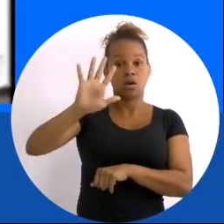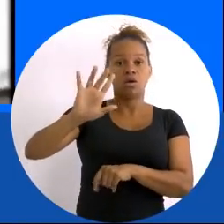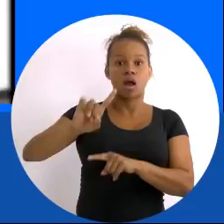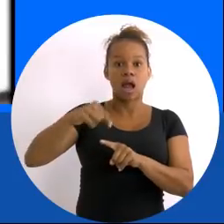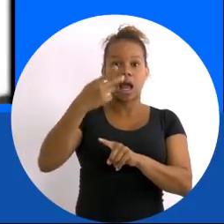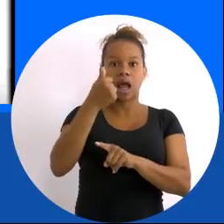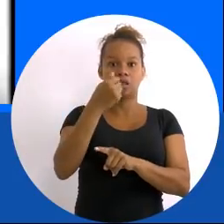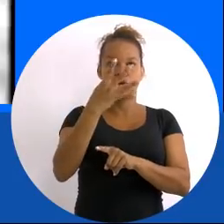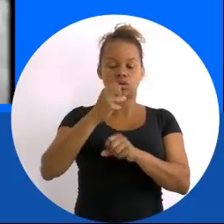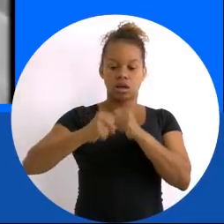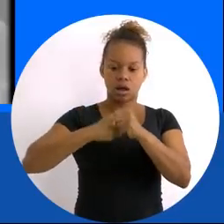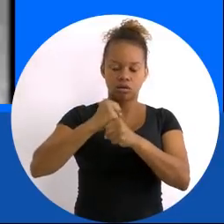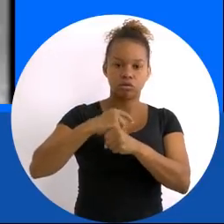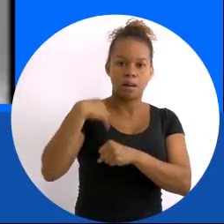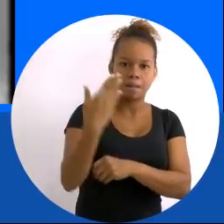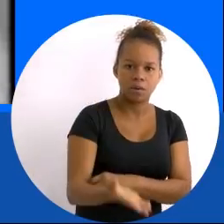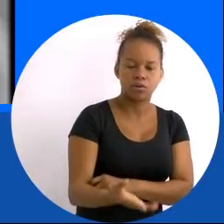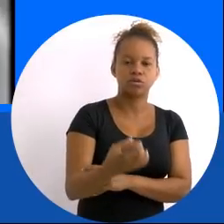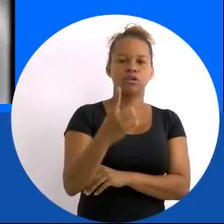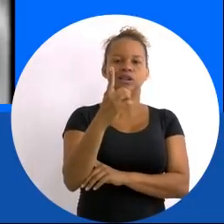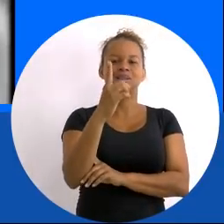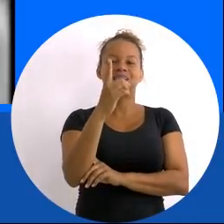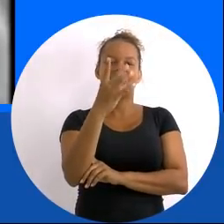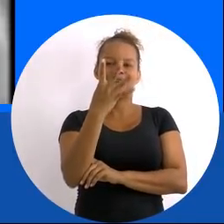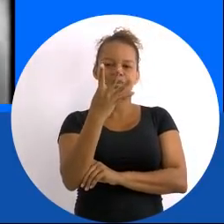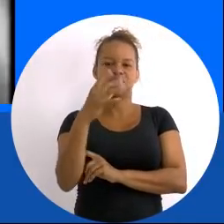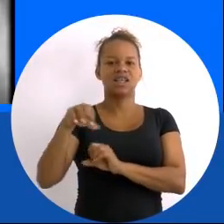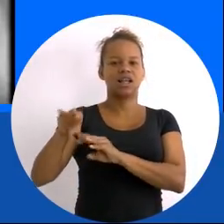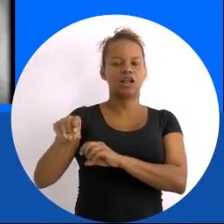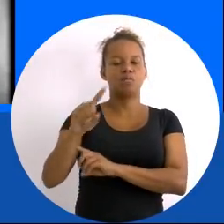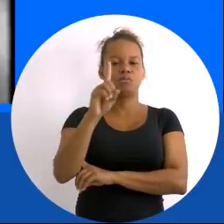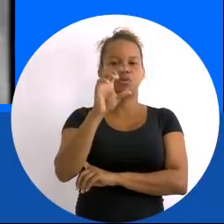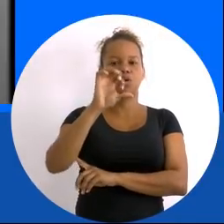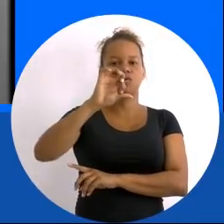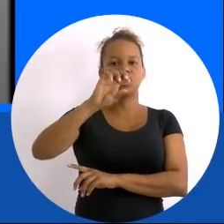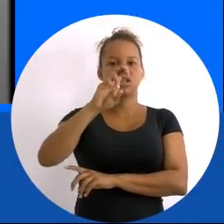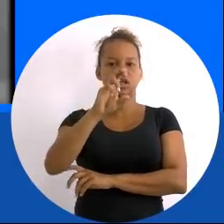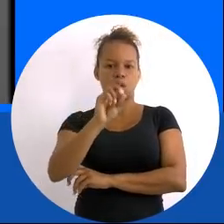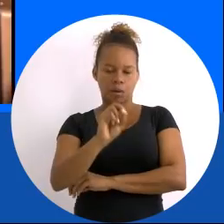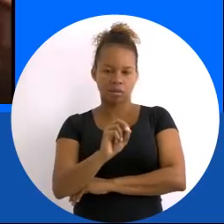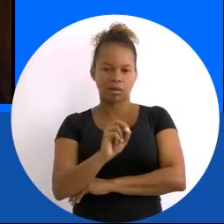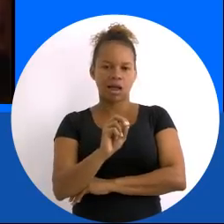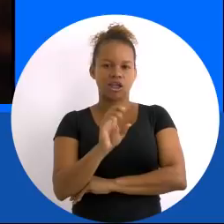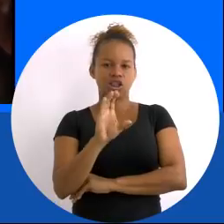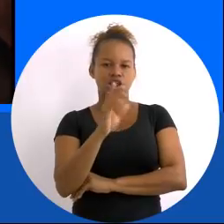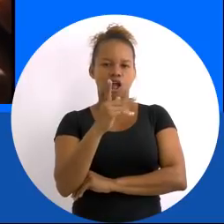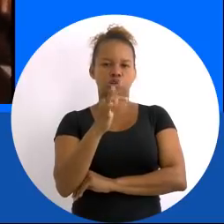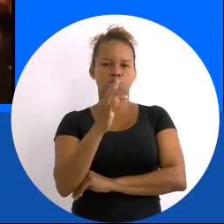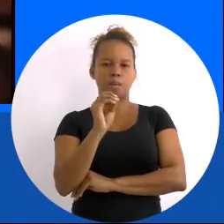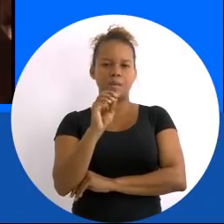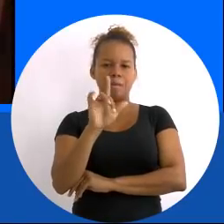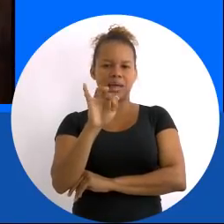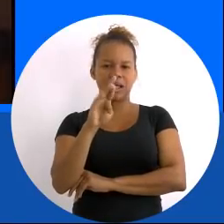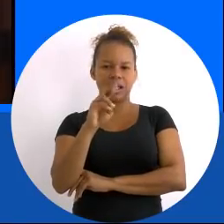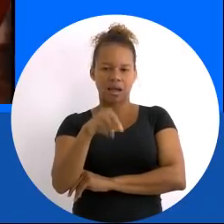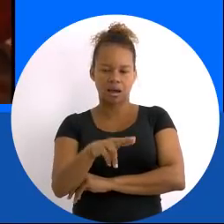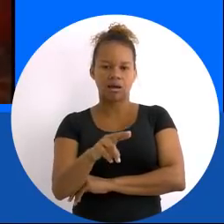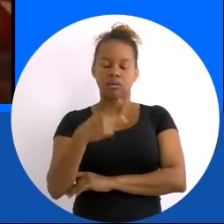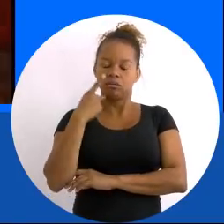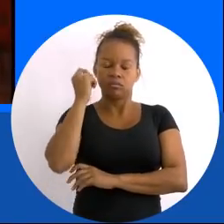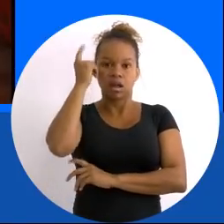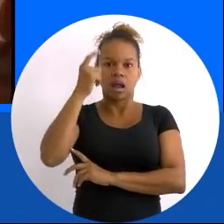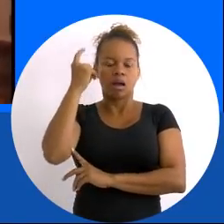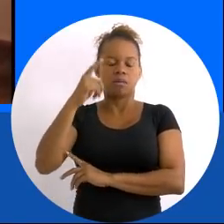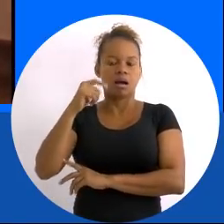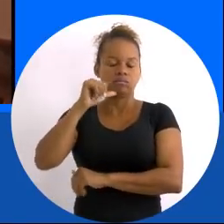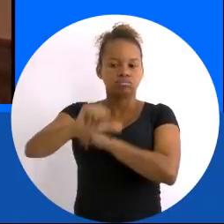Paulo, no dia 18 de setembro de 1950, fundada por Assis Chateaubriand. A invenção fundamental para mudar os